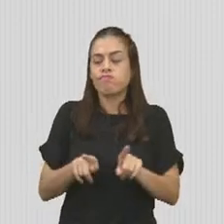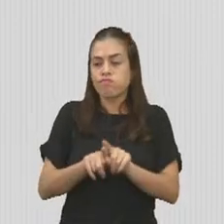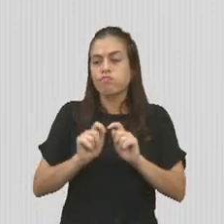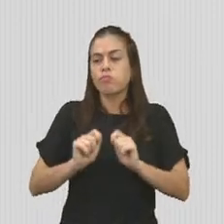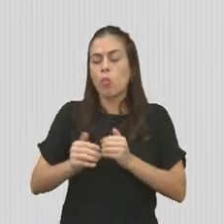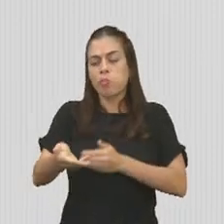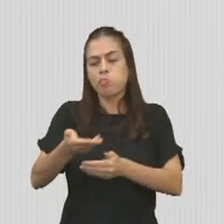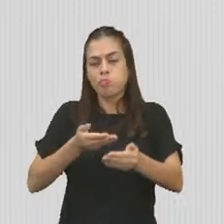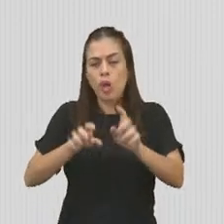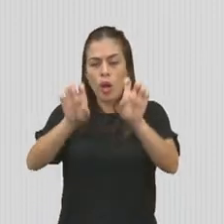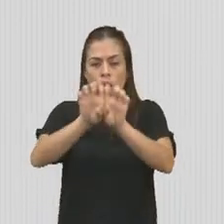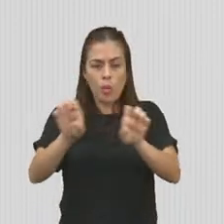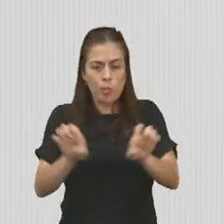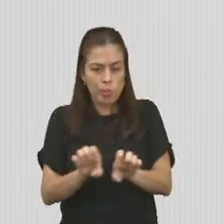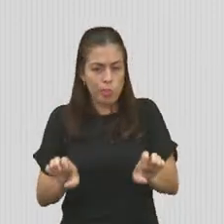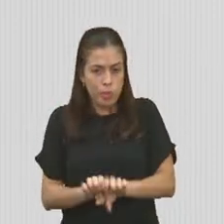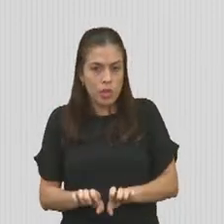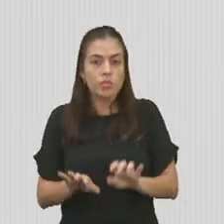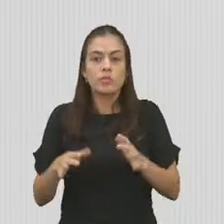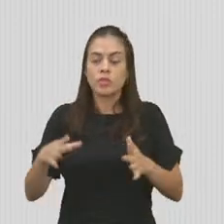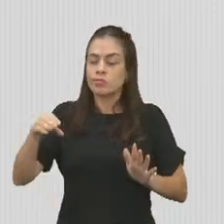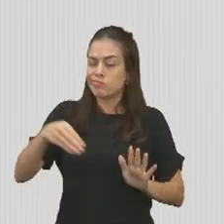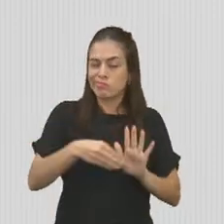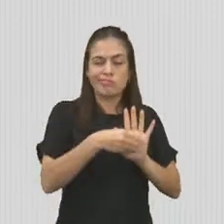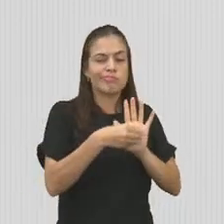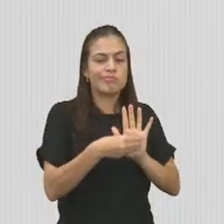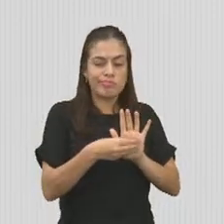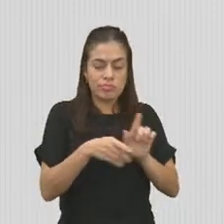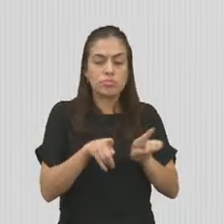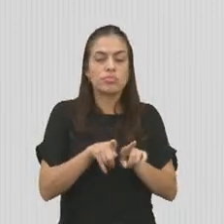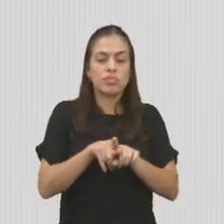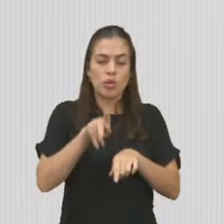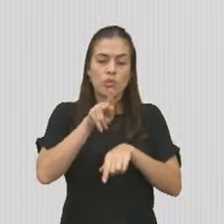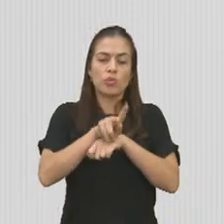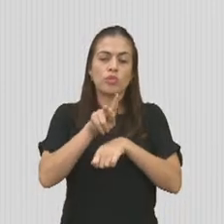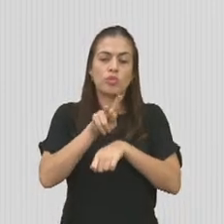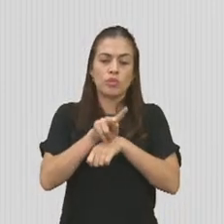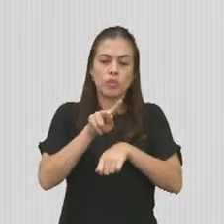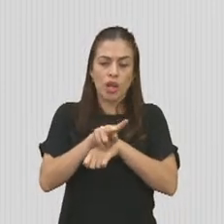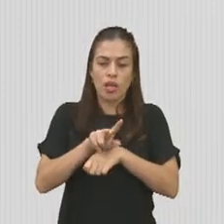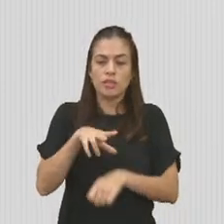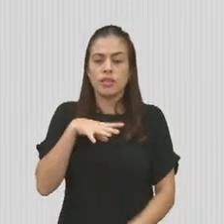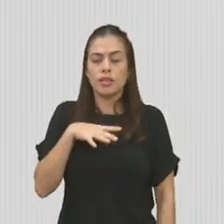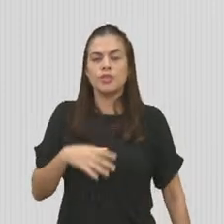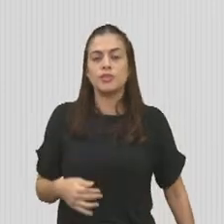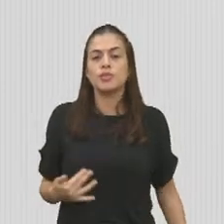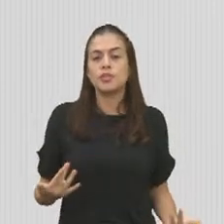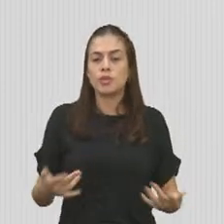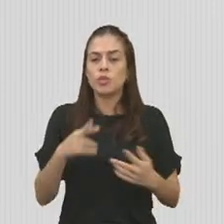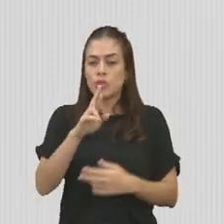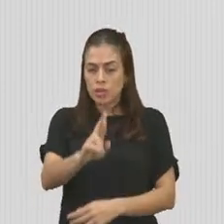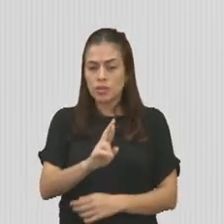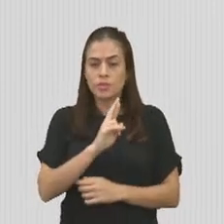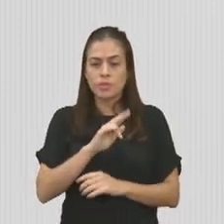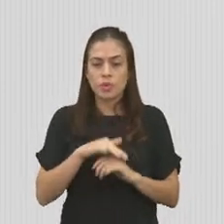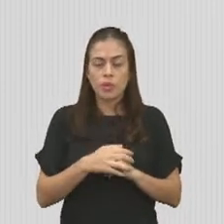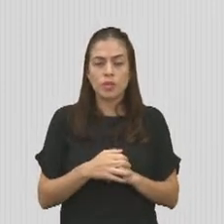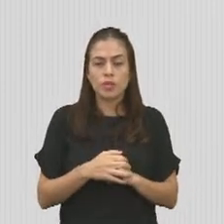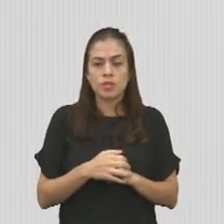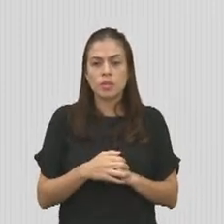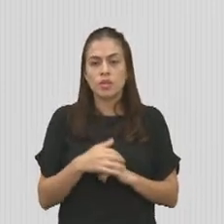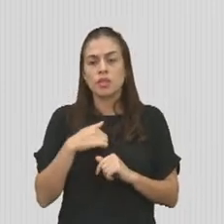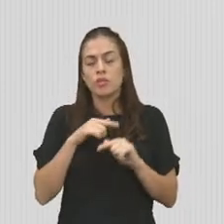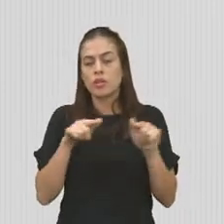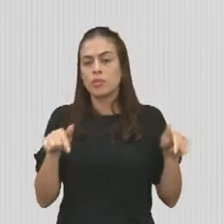com infraestrutura, mas que entra aí tangenciando zeladoria. Como resposta, o Gabinete da Renovação, o meu